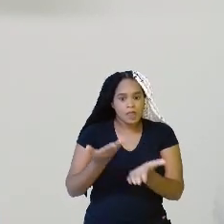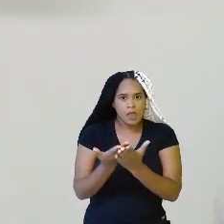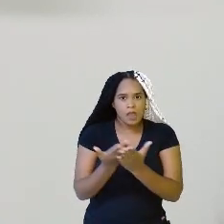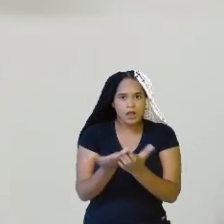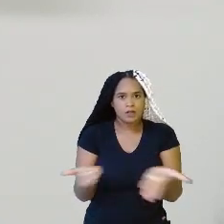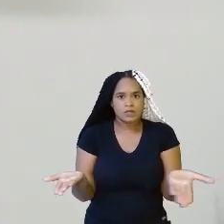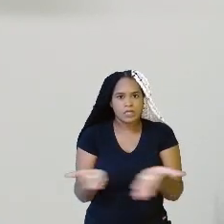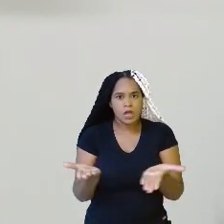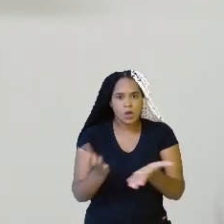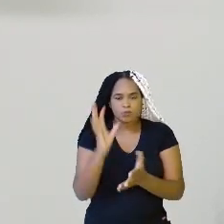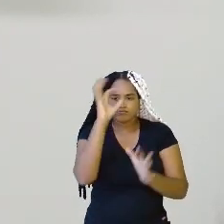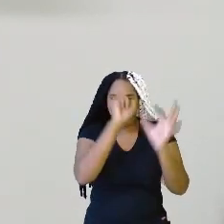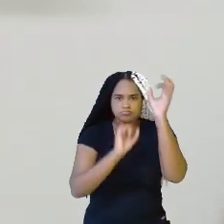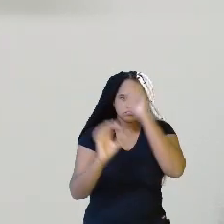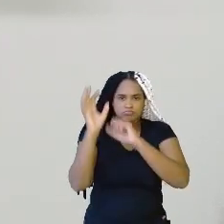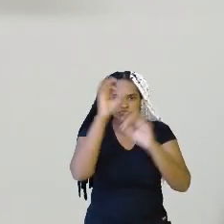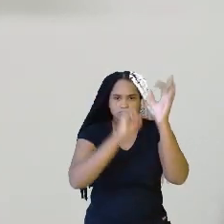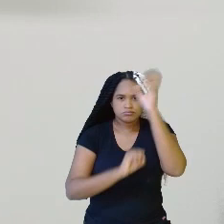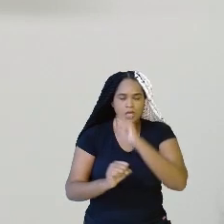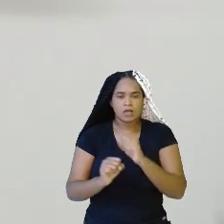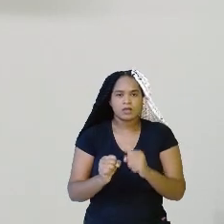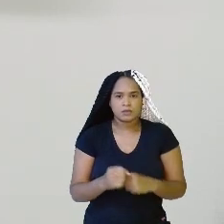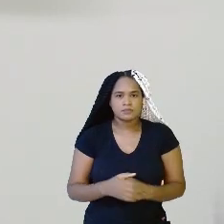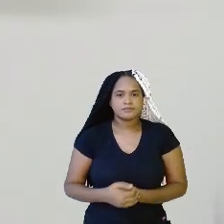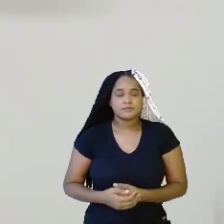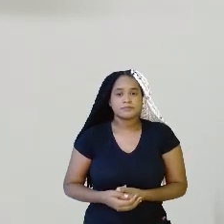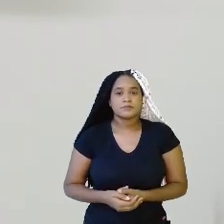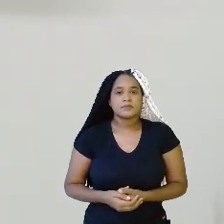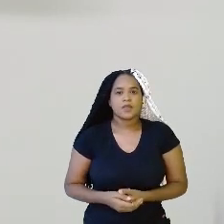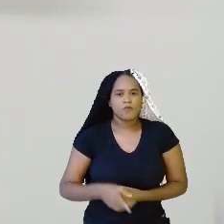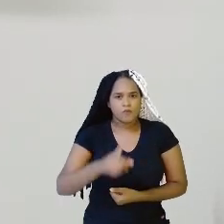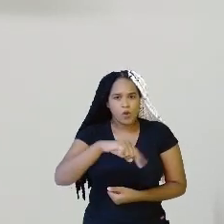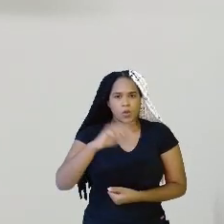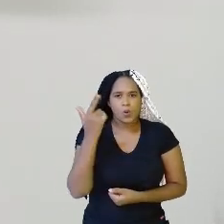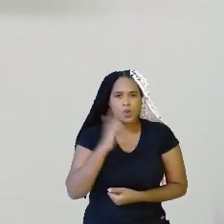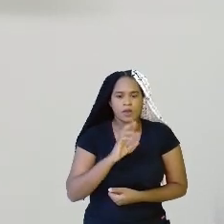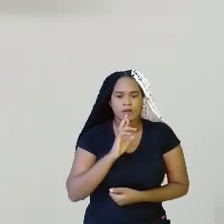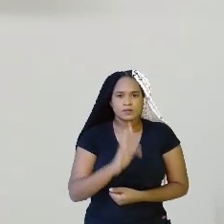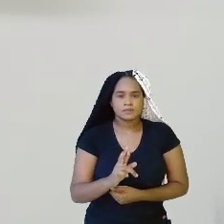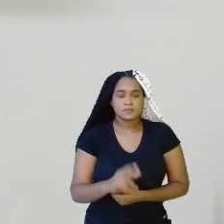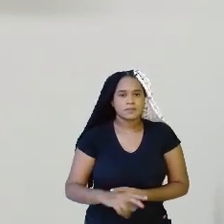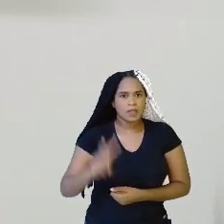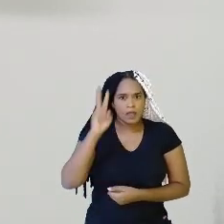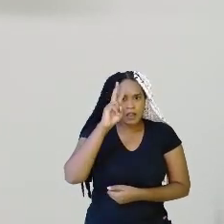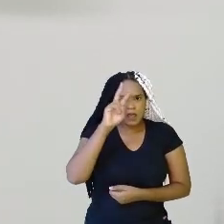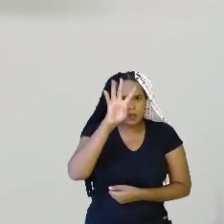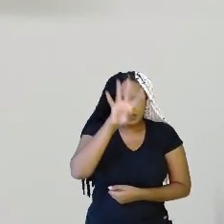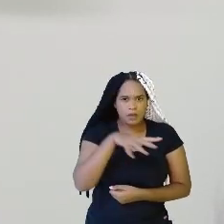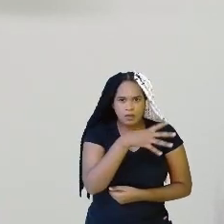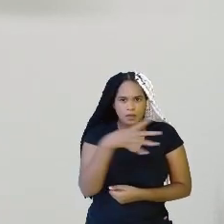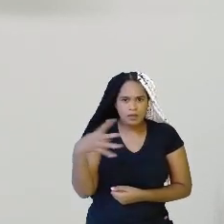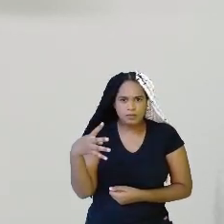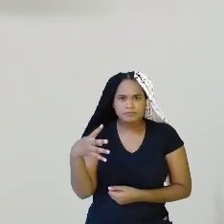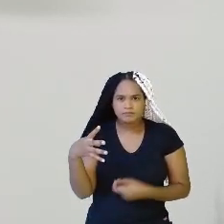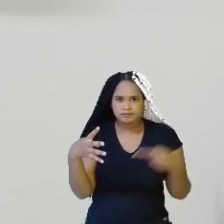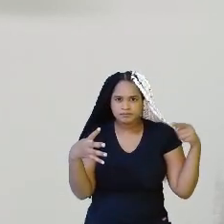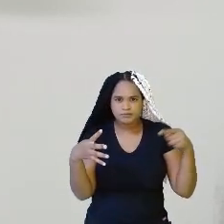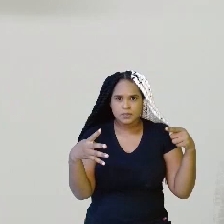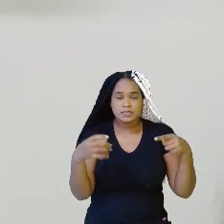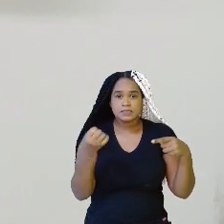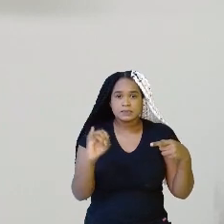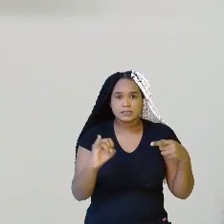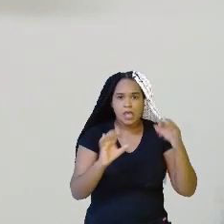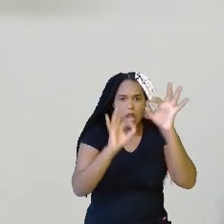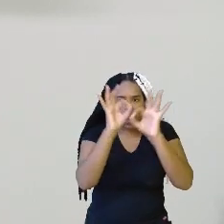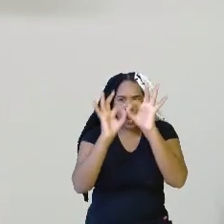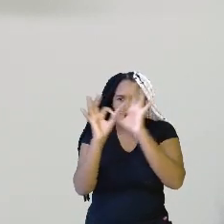gente aprendeu, que a gente compartilhou junto, consiga responder. Lembra do quadro de valor e lugar. Se você